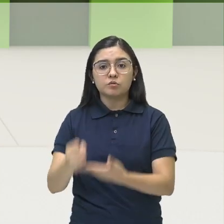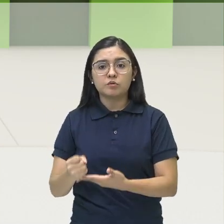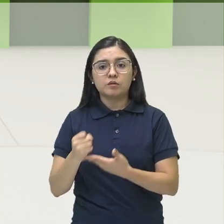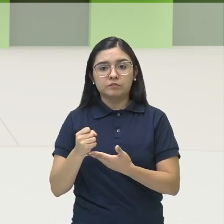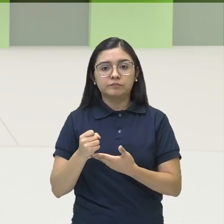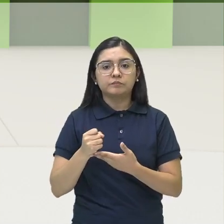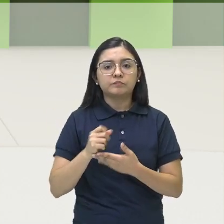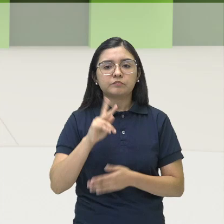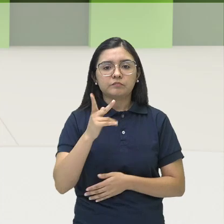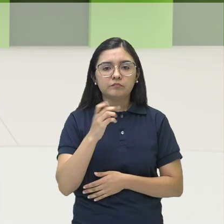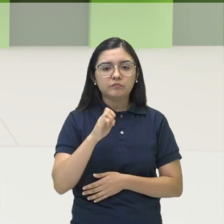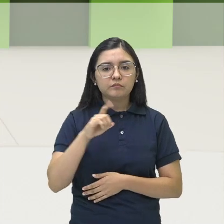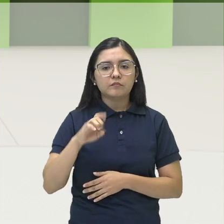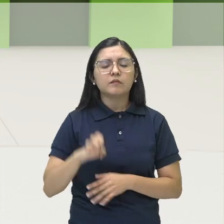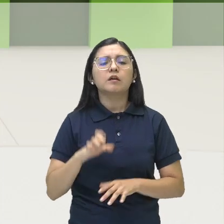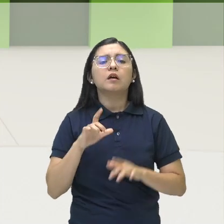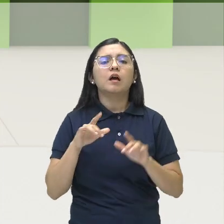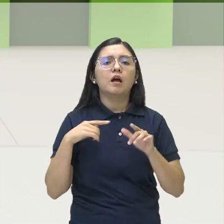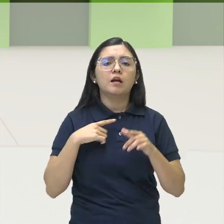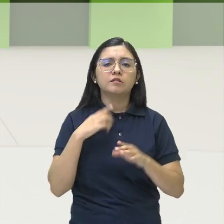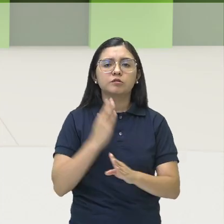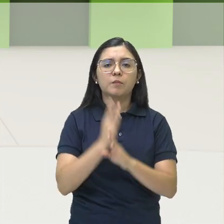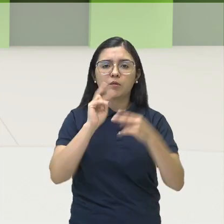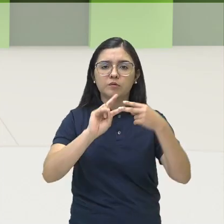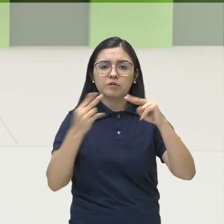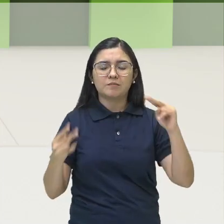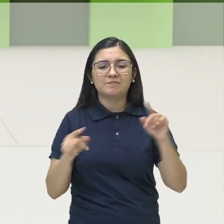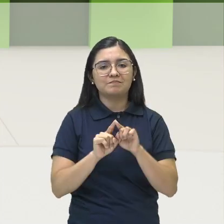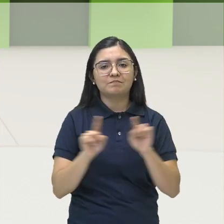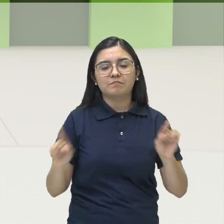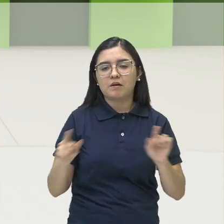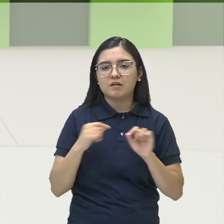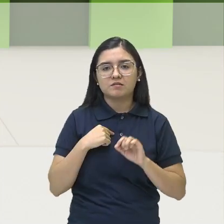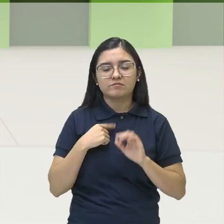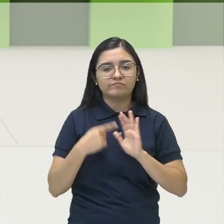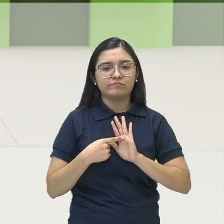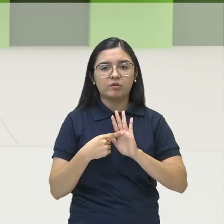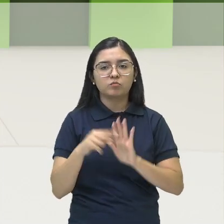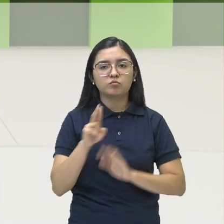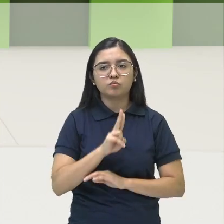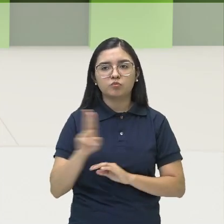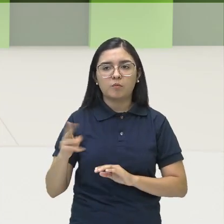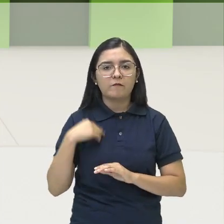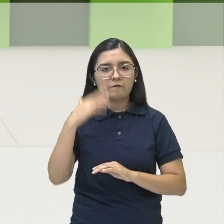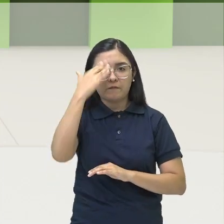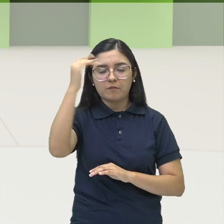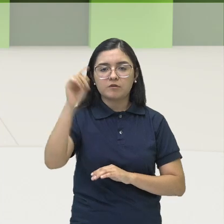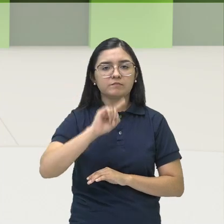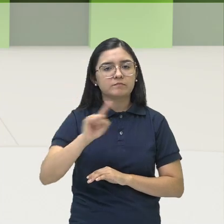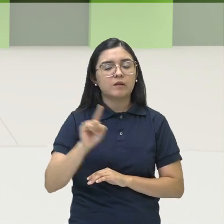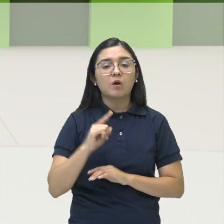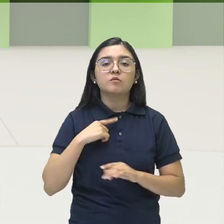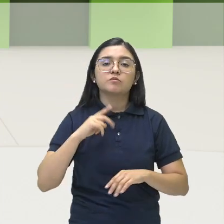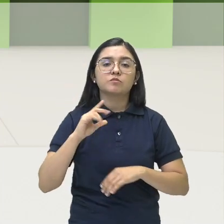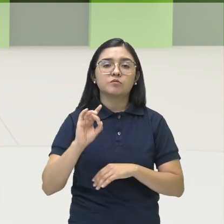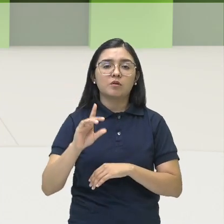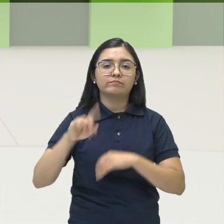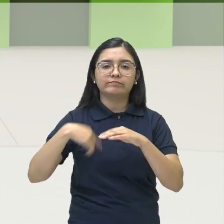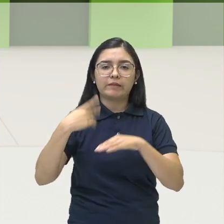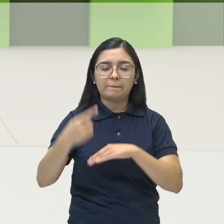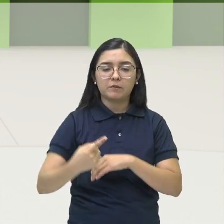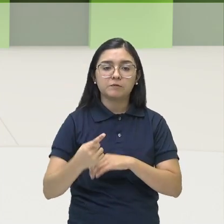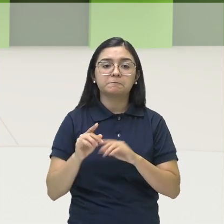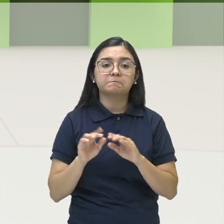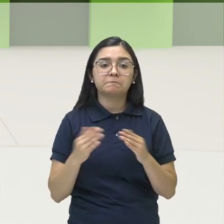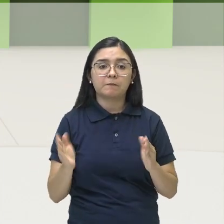ali, desvendar, né, o DNA, mas que não teve seu nome reconhecido no momento, né, só anos depois, tá? Por